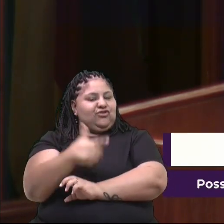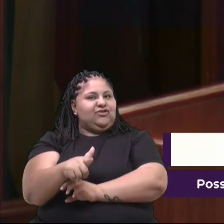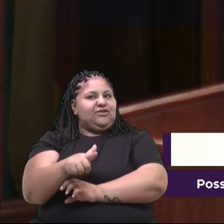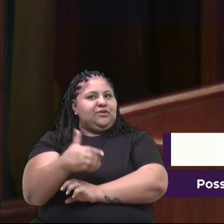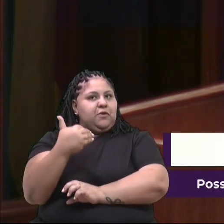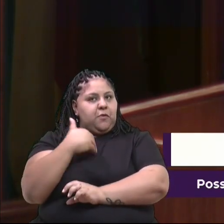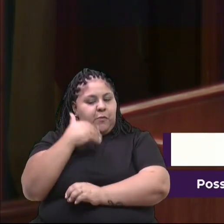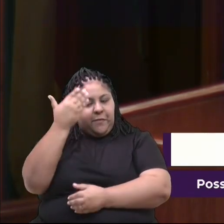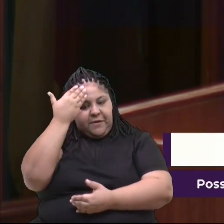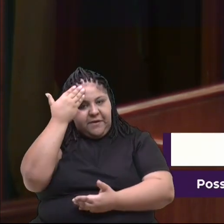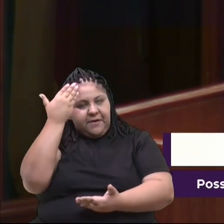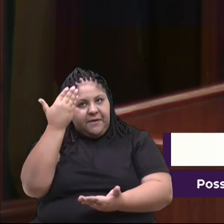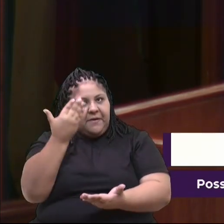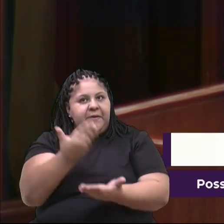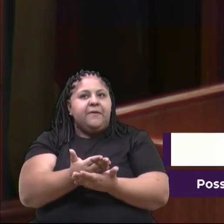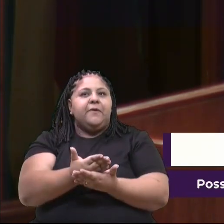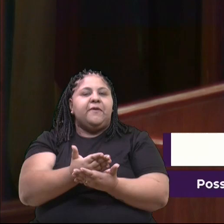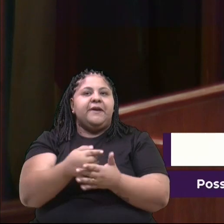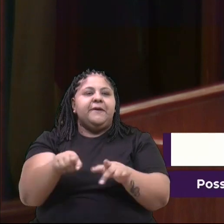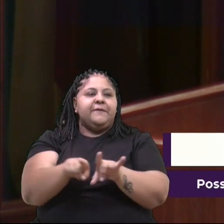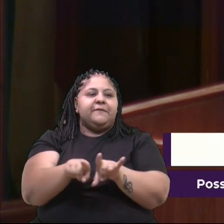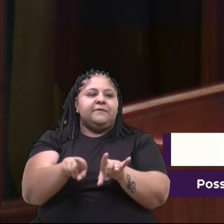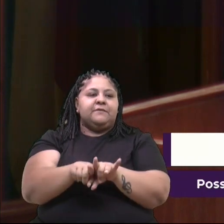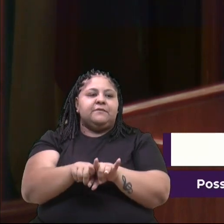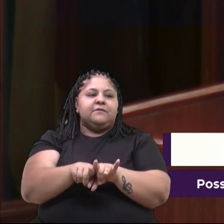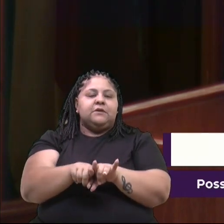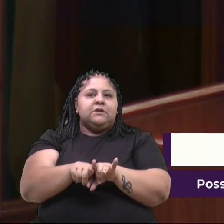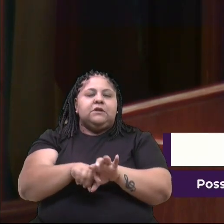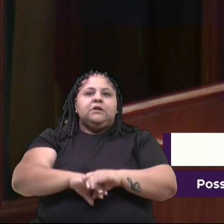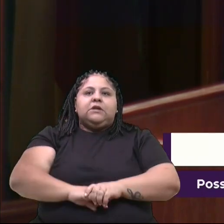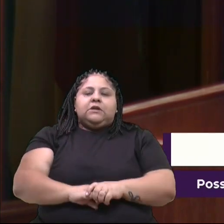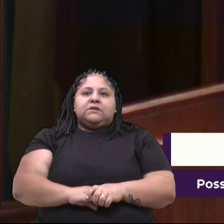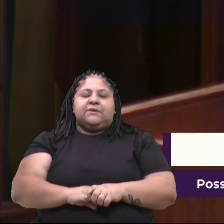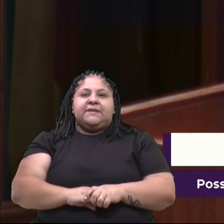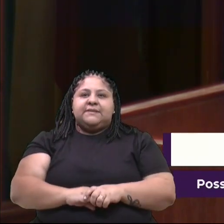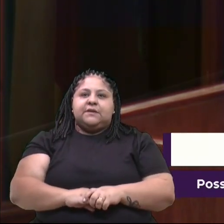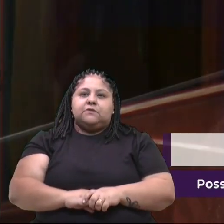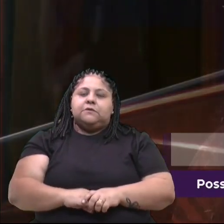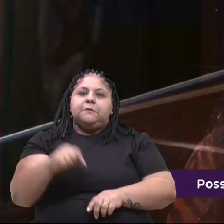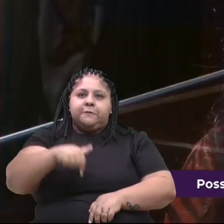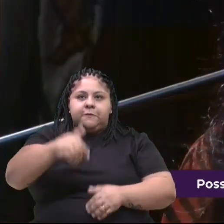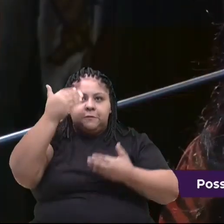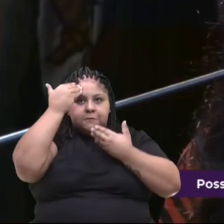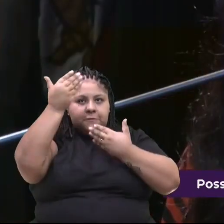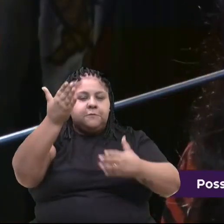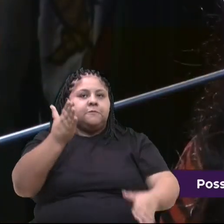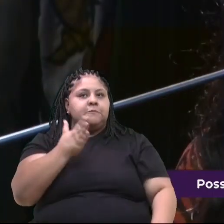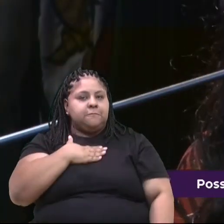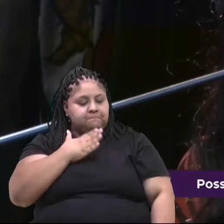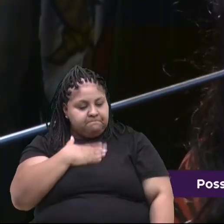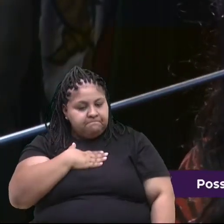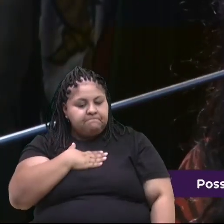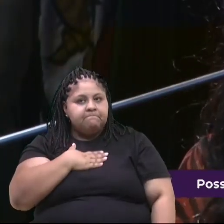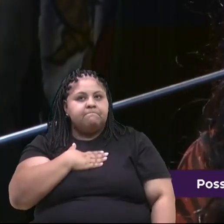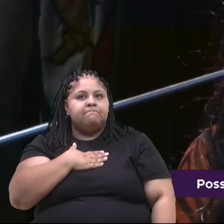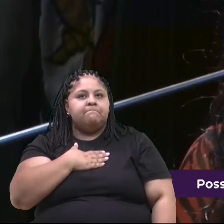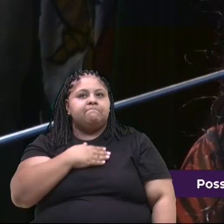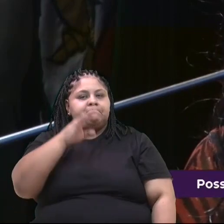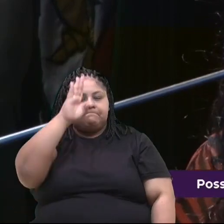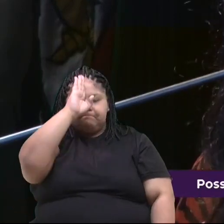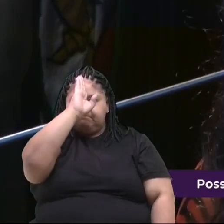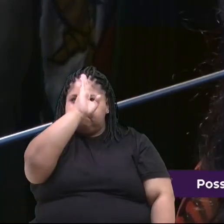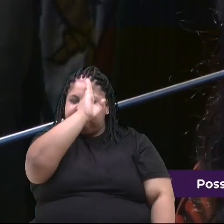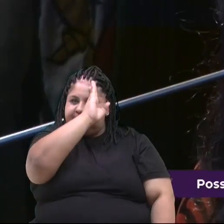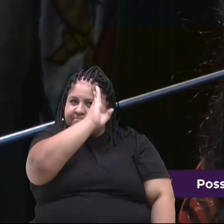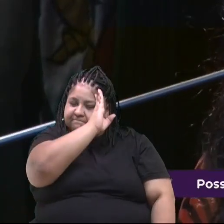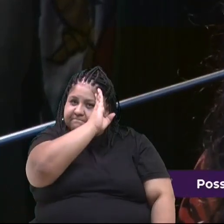meu agradecimento, o nosso agradecimento da mesa. E esse agradecimento é meu, é um agradecimento do Adriano, é